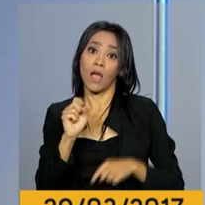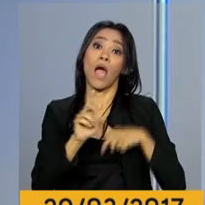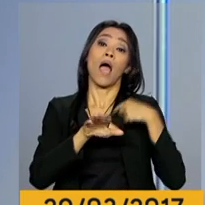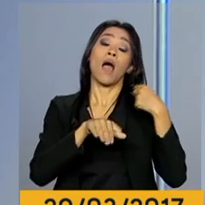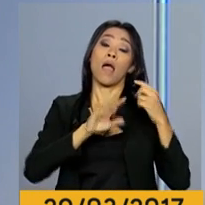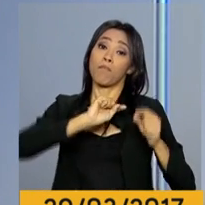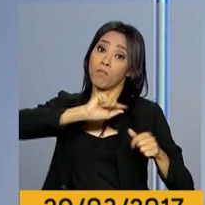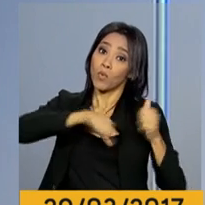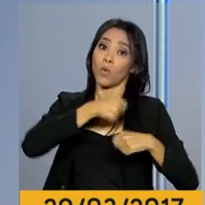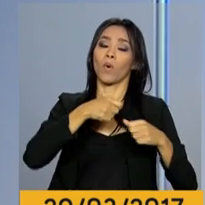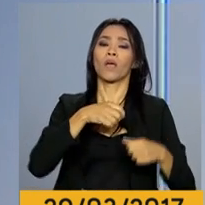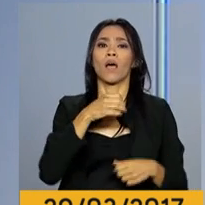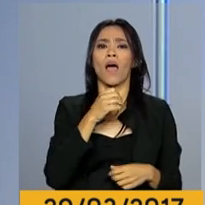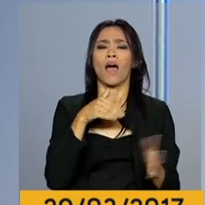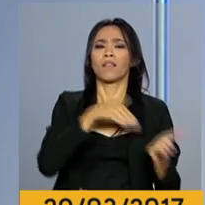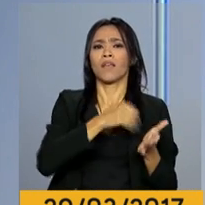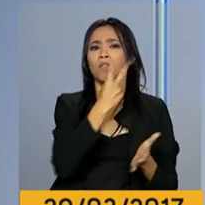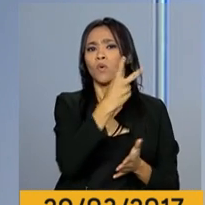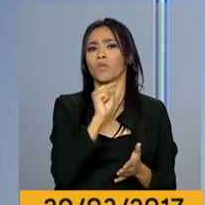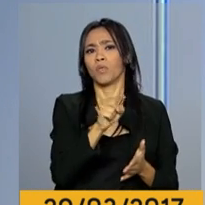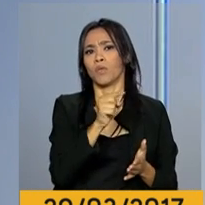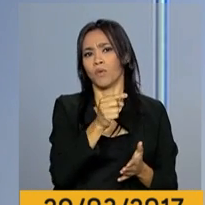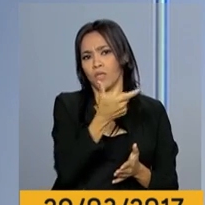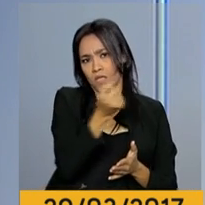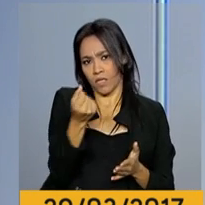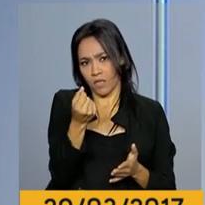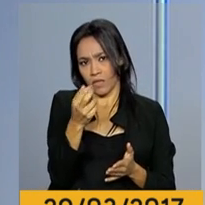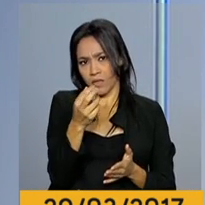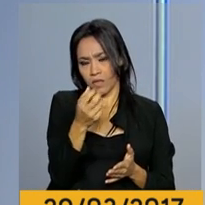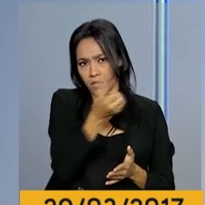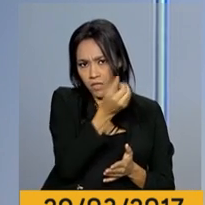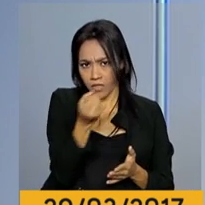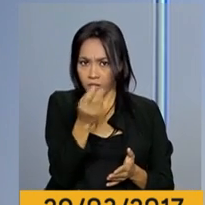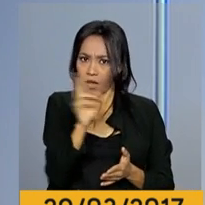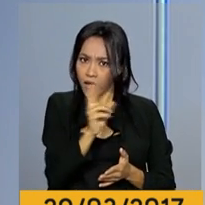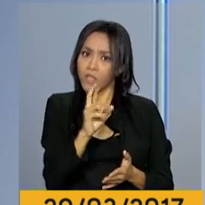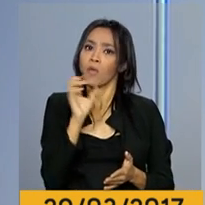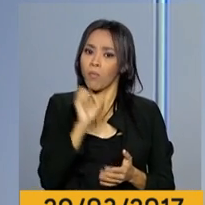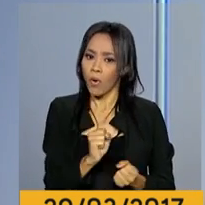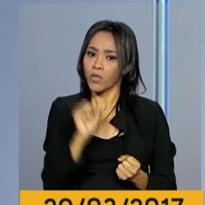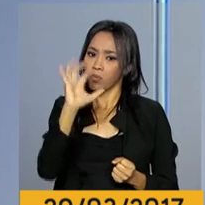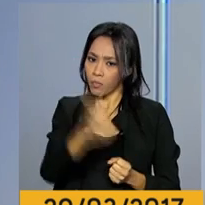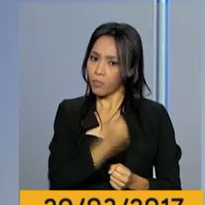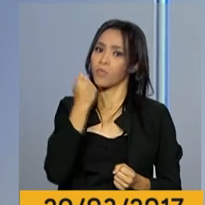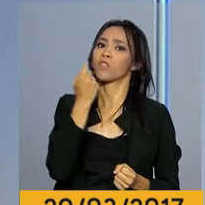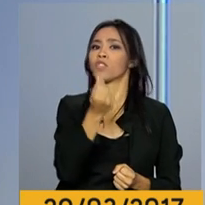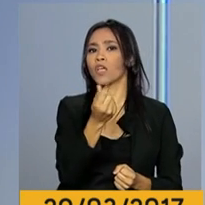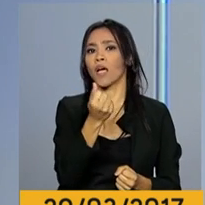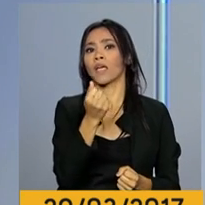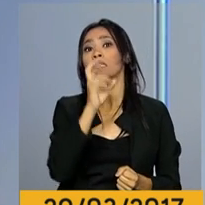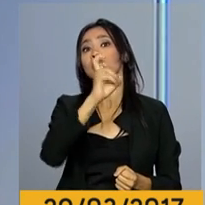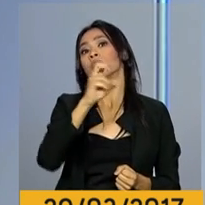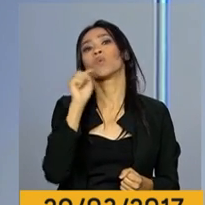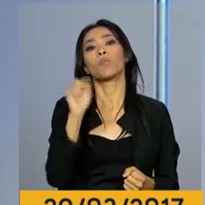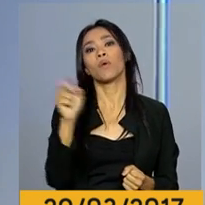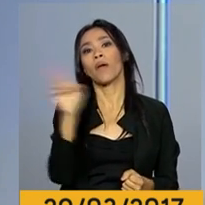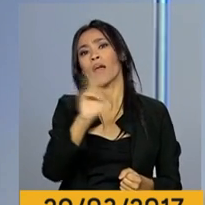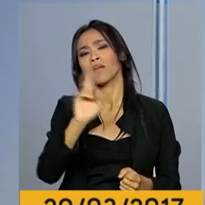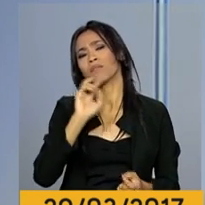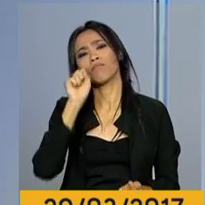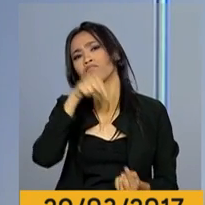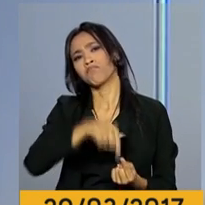dois mil e oitocentos reais pode ir à caixa econômica e apoiar a fundo perdido portanto não tem que pagar 5 mil reais para